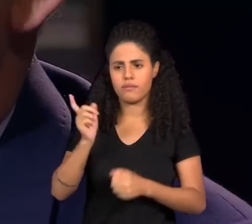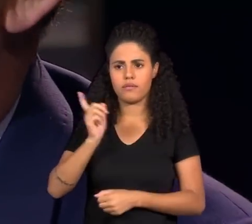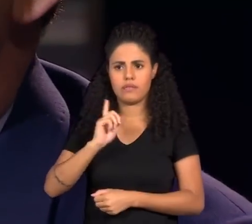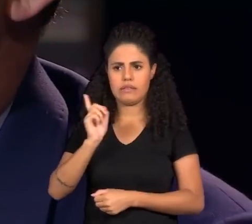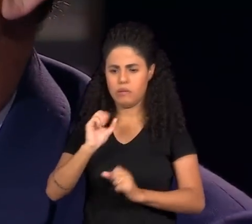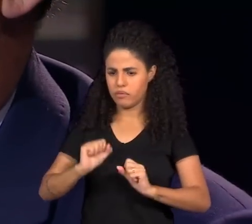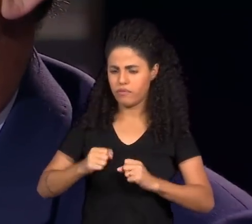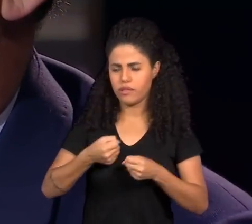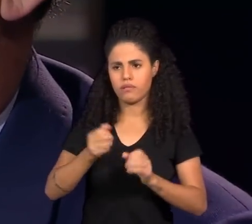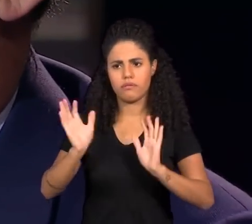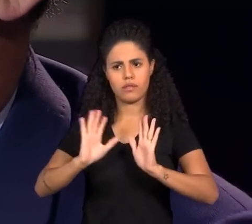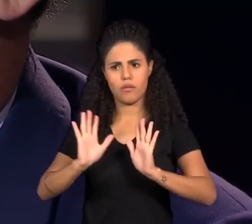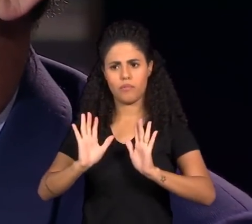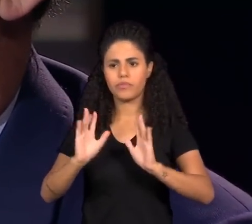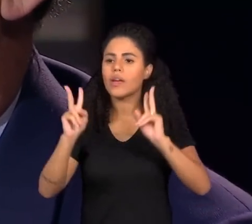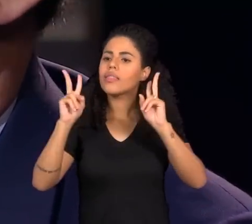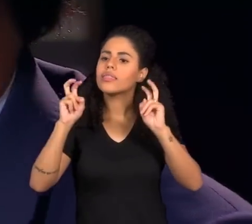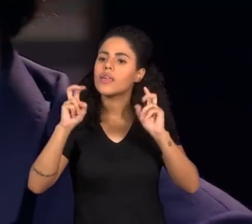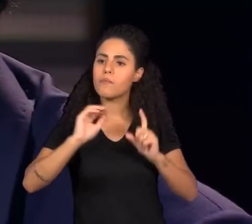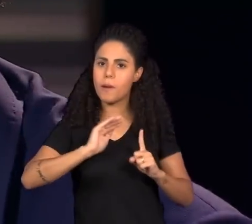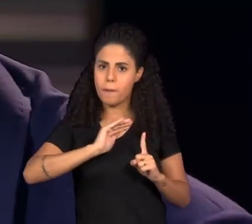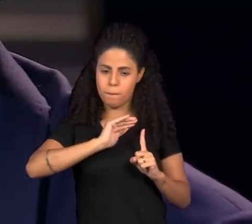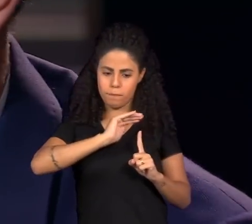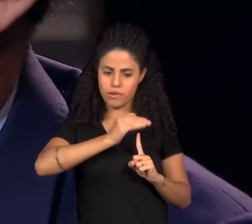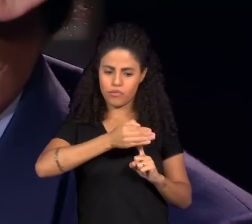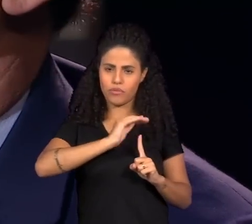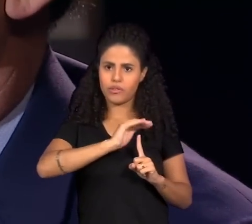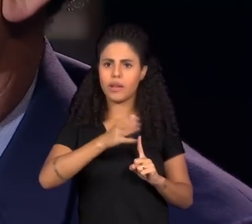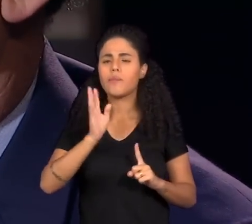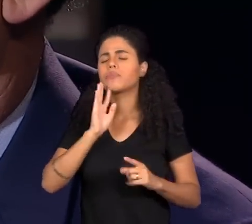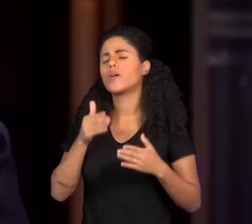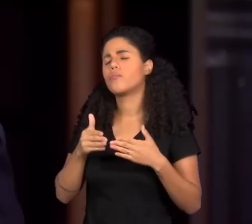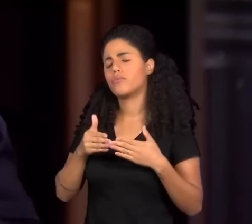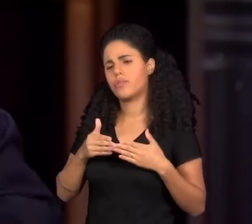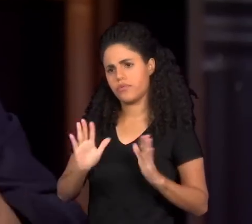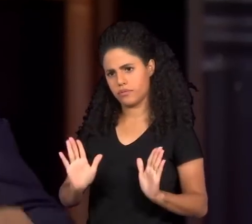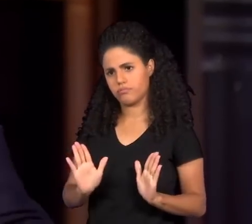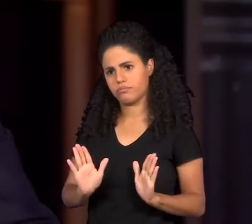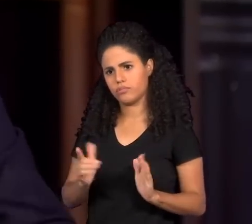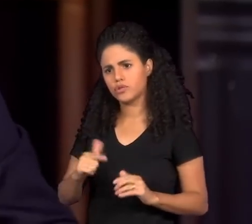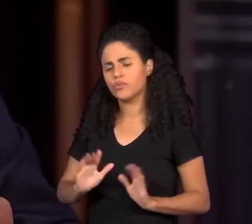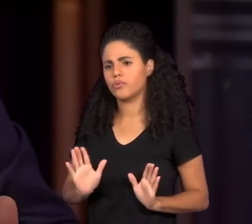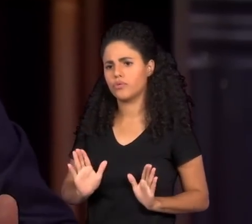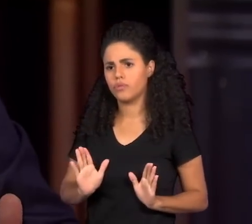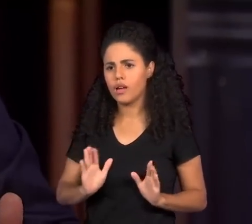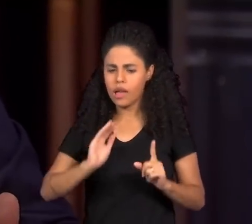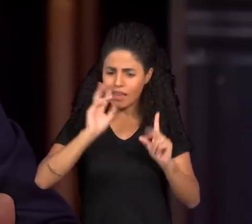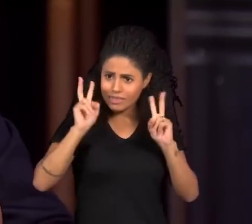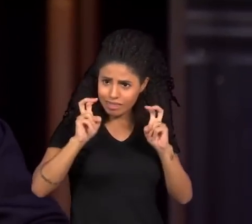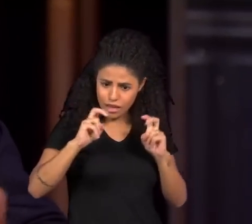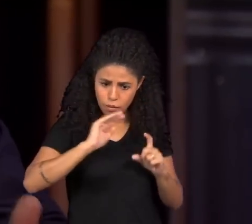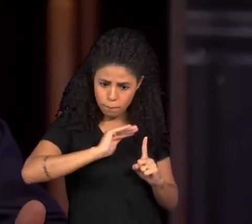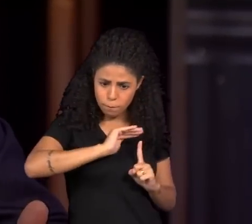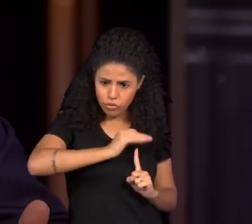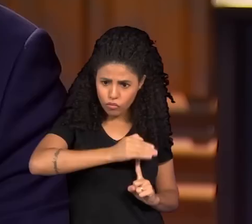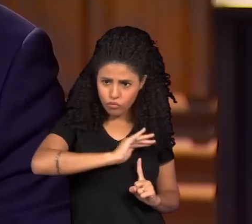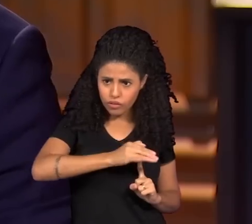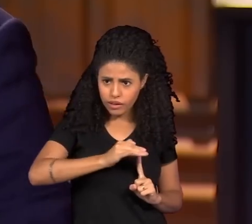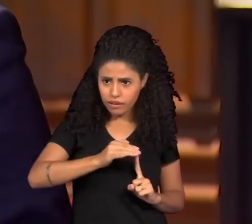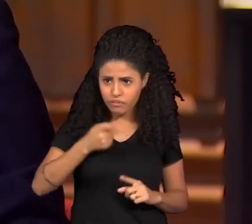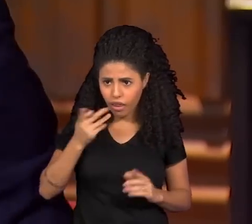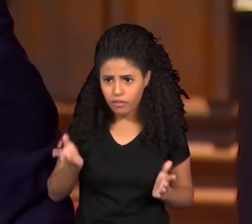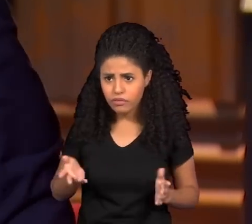Antes, se falava de pedofilia? Sim. Não, por favor, há quanto tempo atrás? Se falava, padre. É crime. Quantas